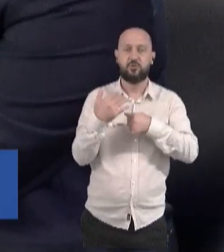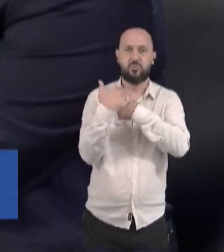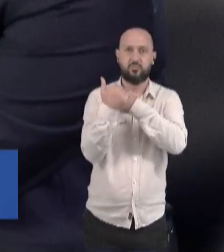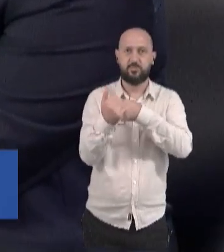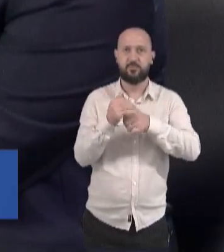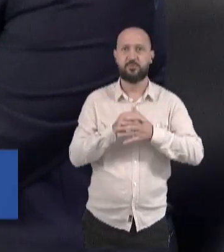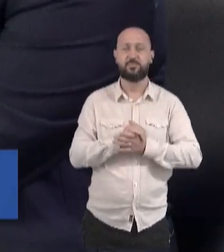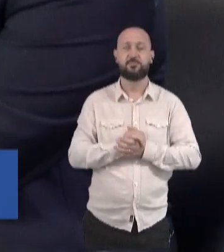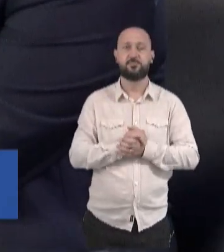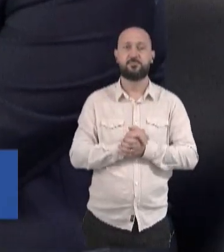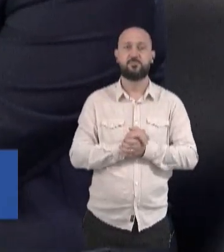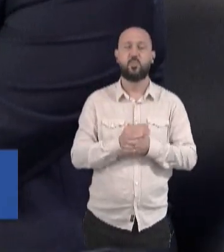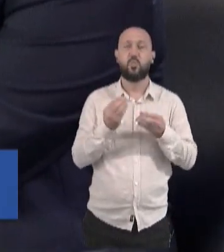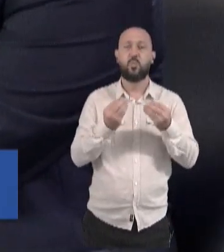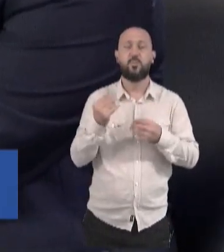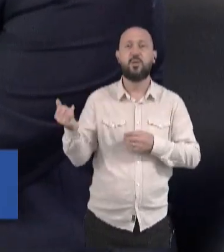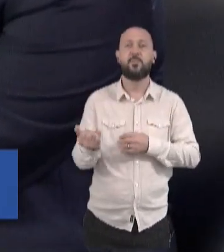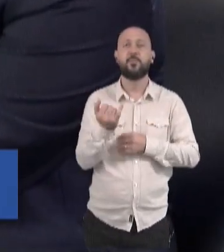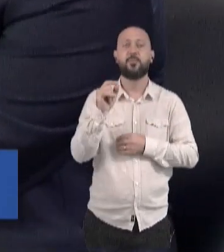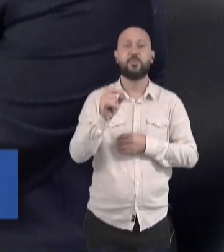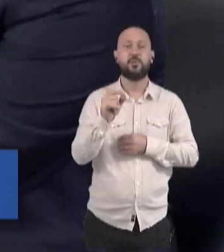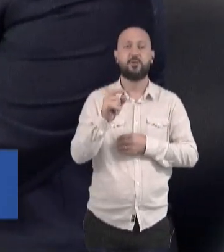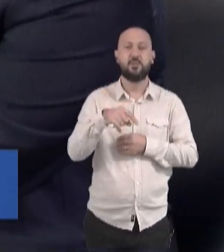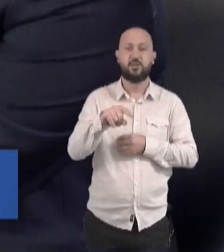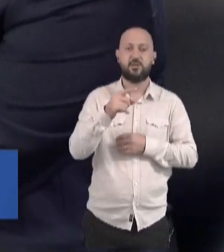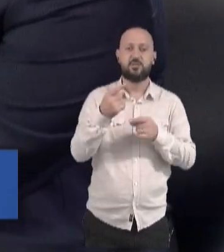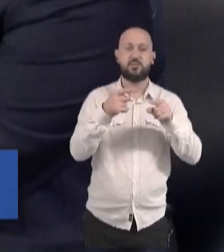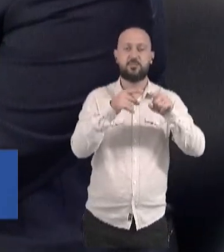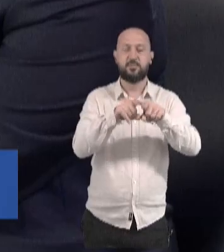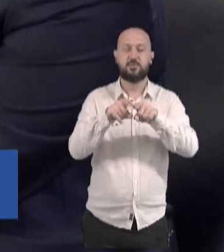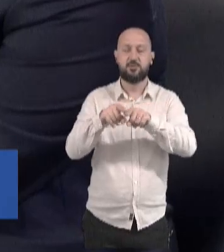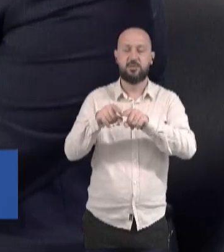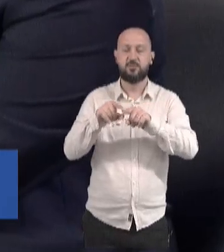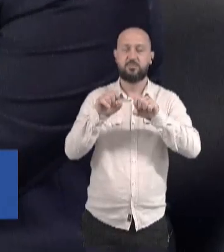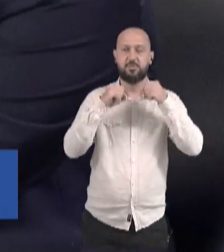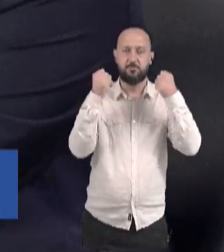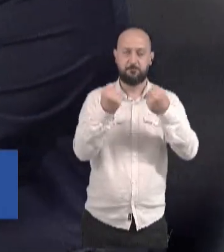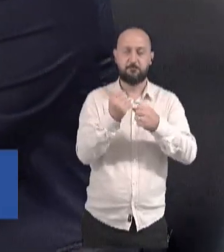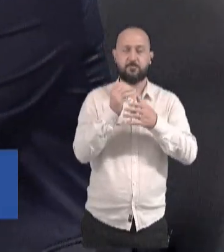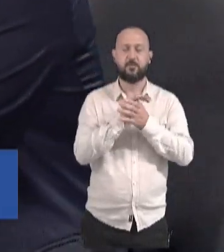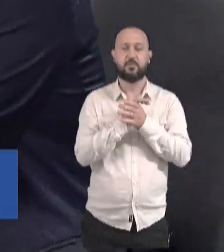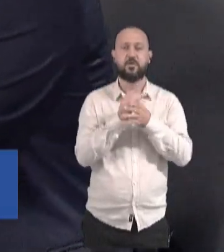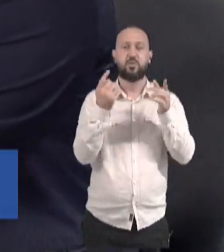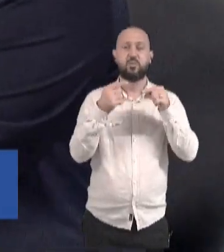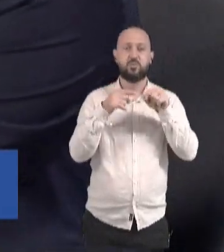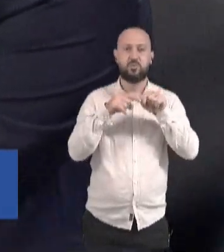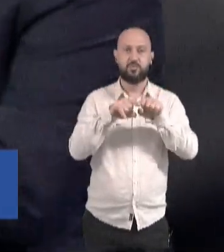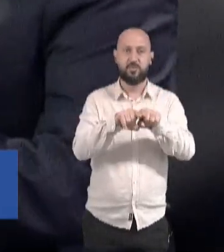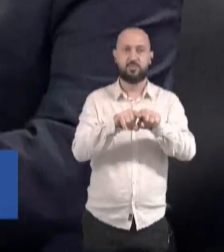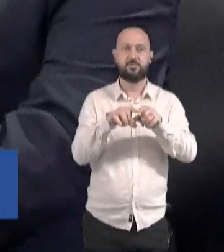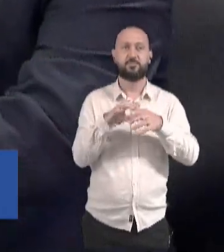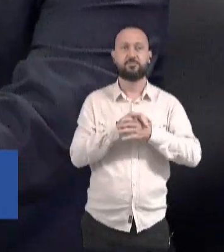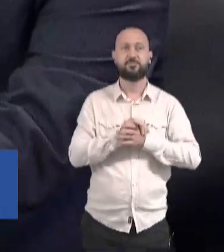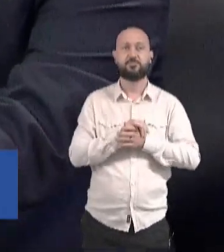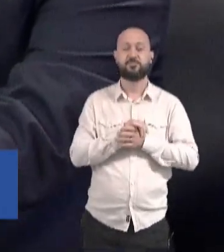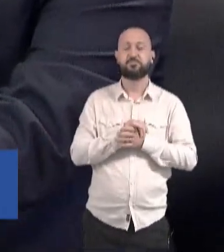chamando o senhor, o quão importante são esses parceiros para o seminário? Os parceiros,